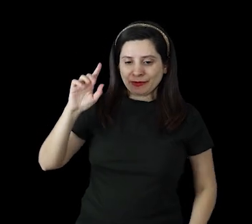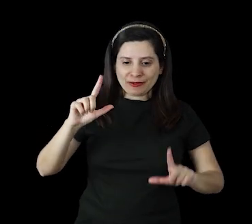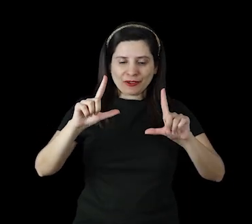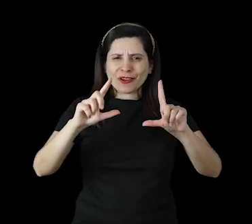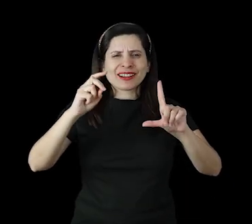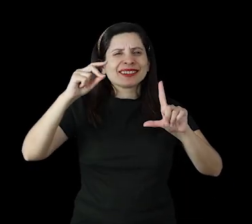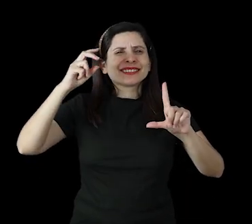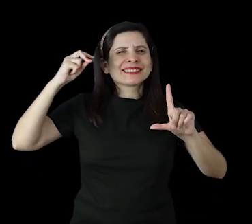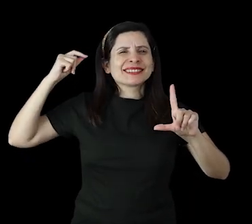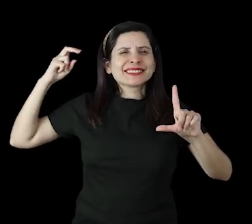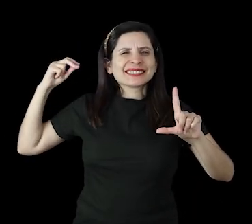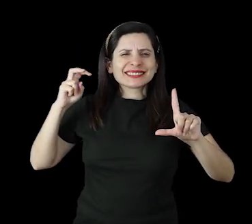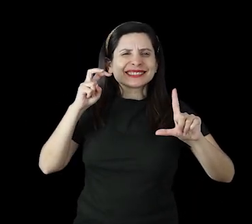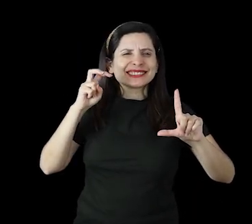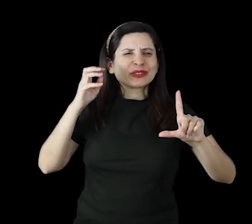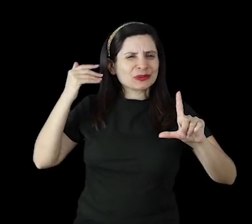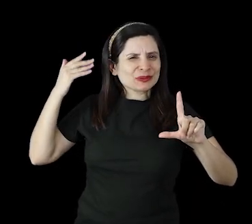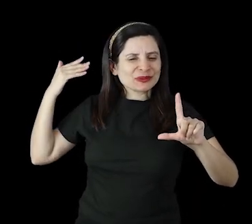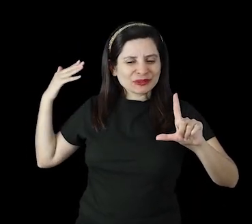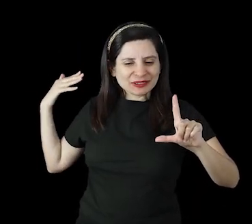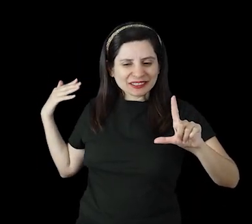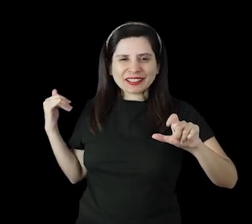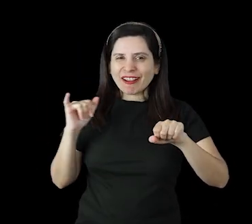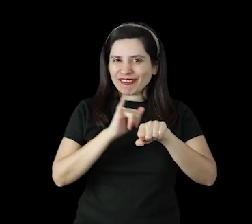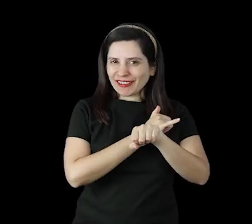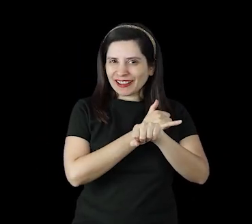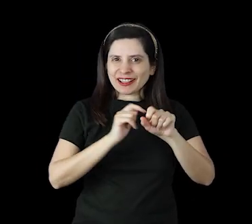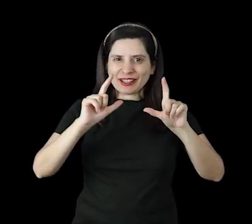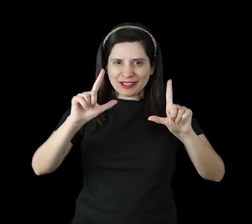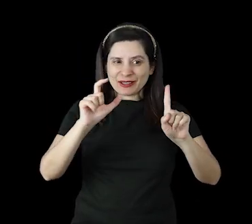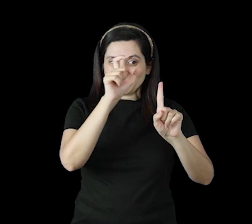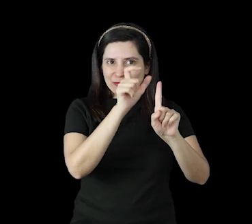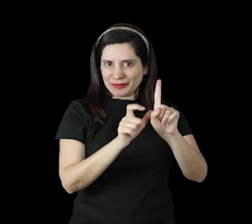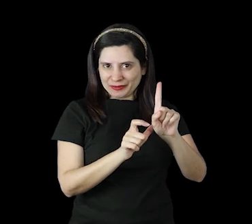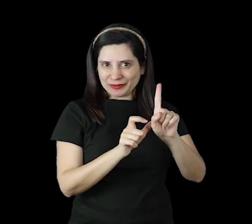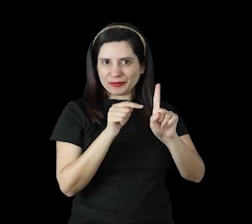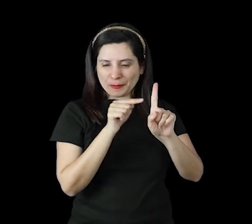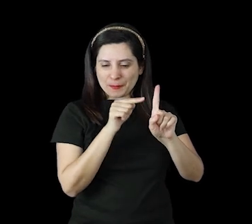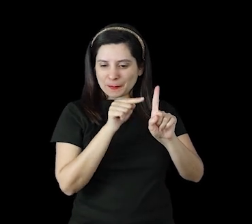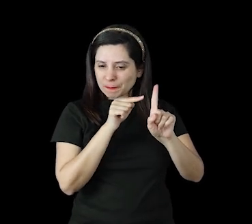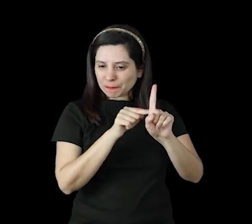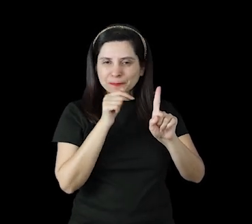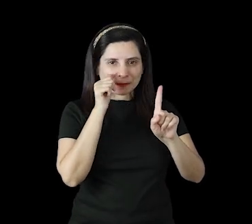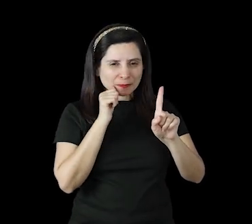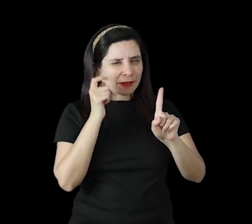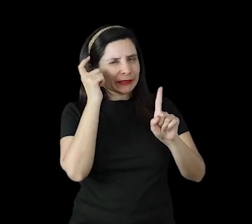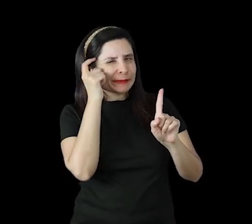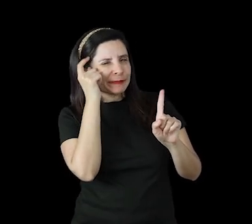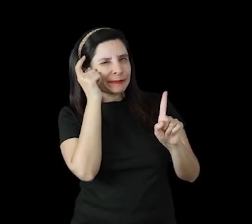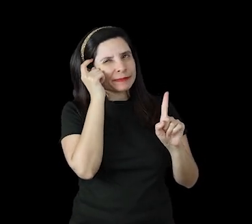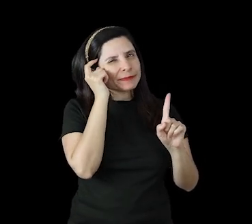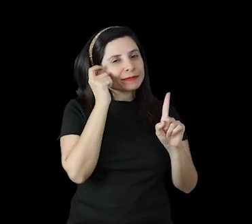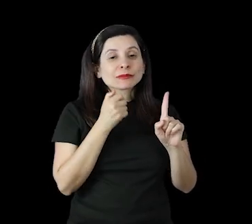já faz anos, eu sei lá, 5 anos eu estava fazendo esqueminha para uma personagem, e aí estava